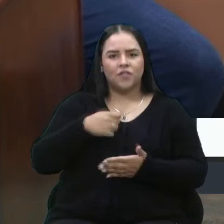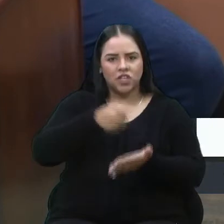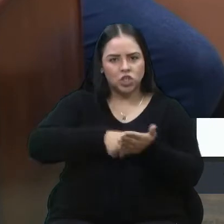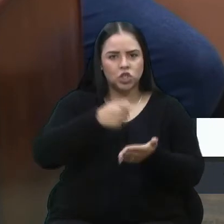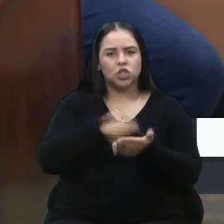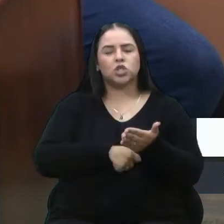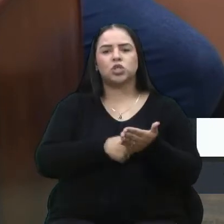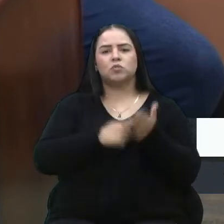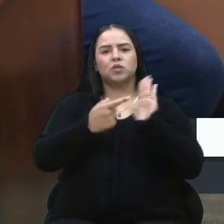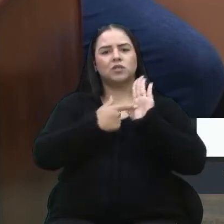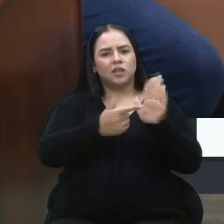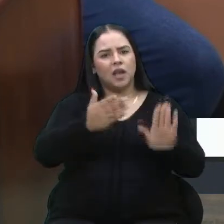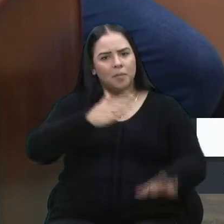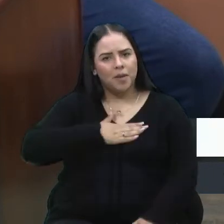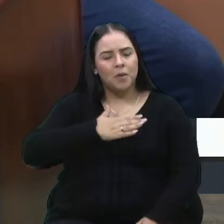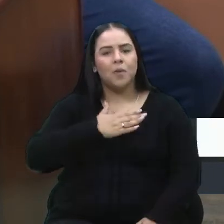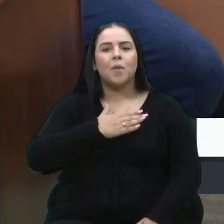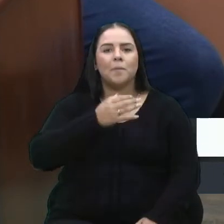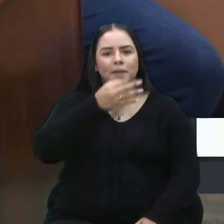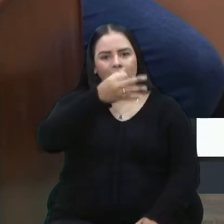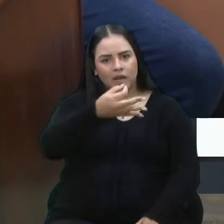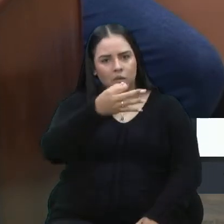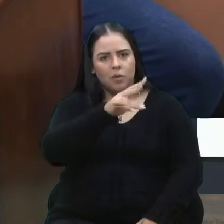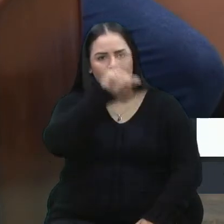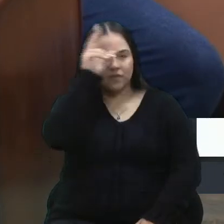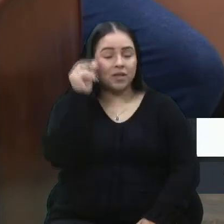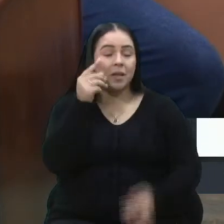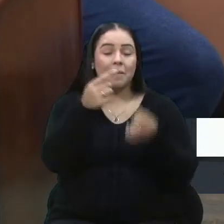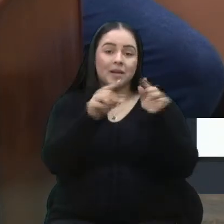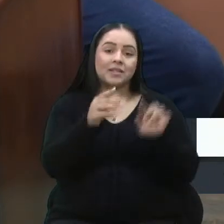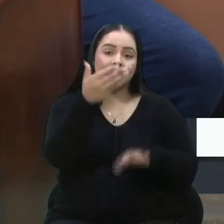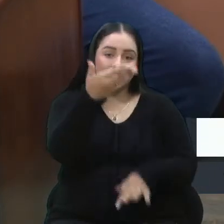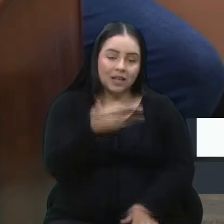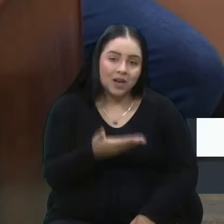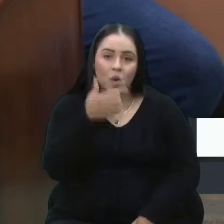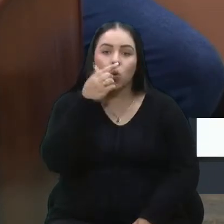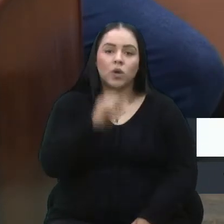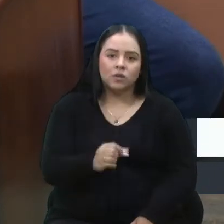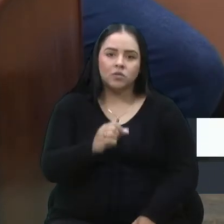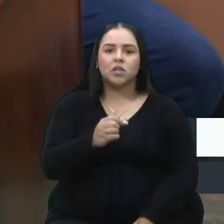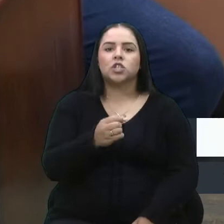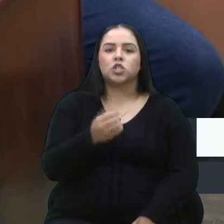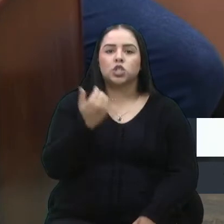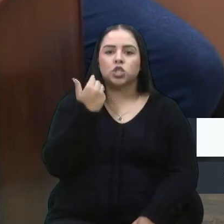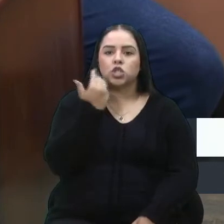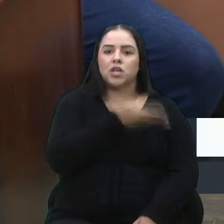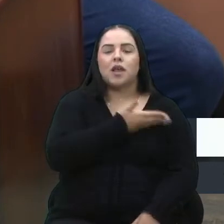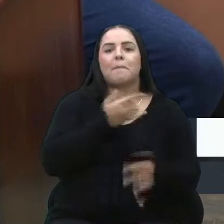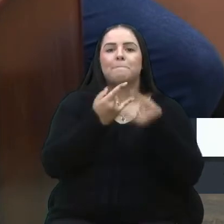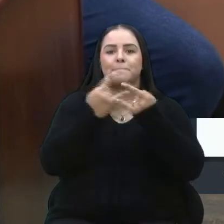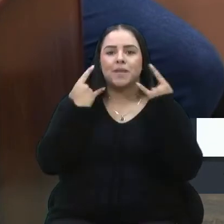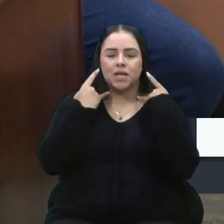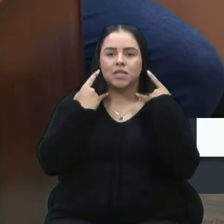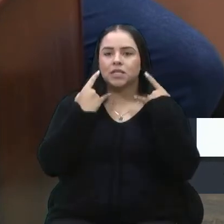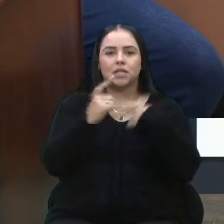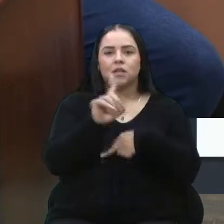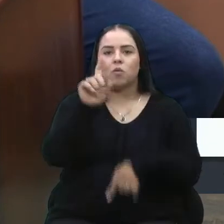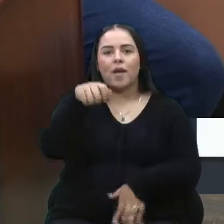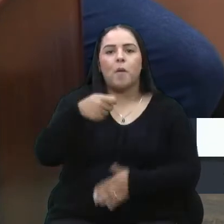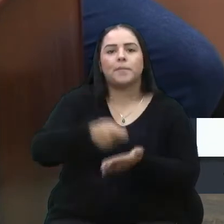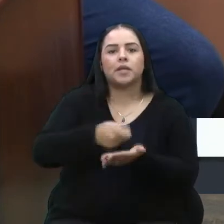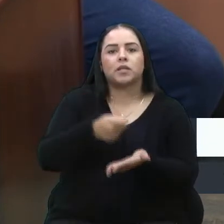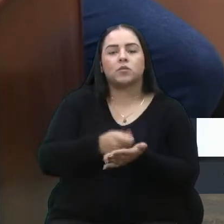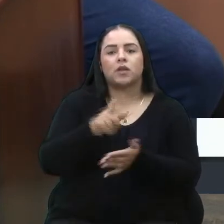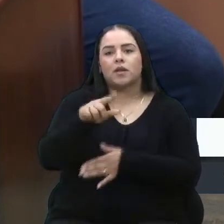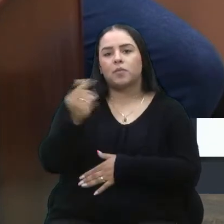opinião para ele e ele felizmente desobrigou o uso da máscara eu acho que é um momento oportuno mas